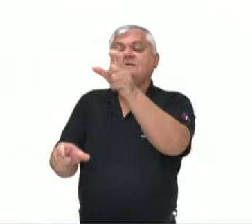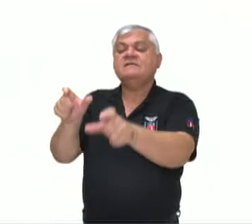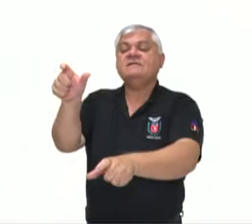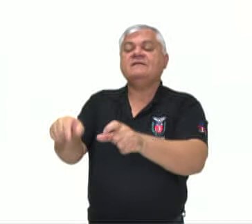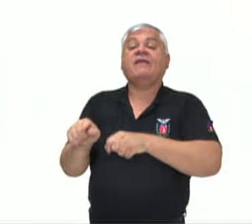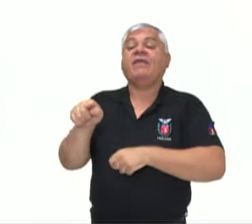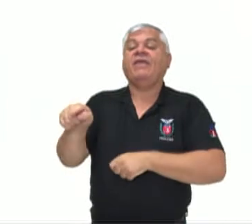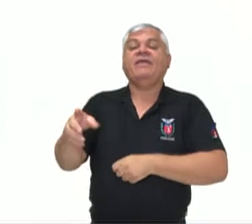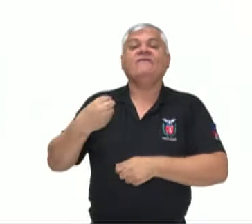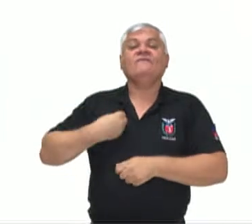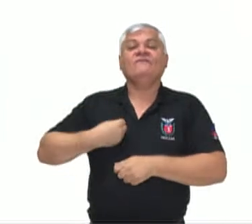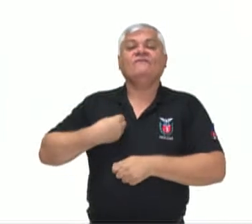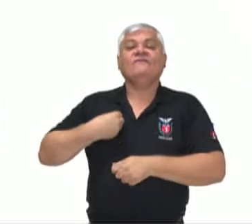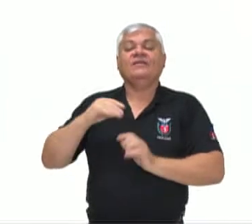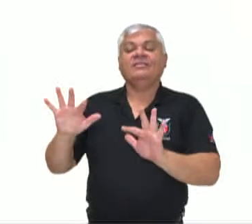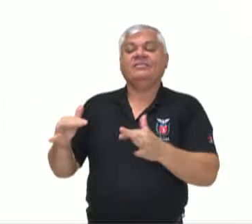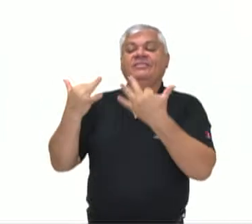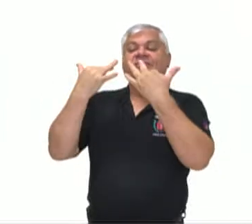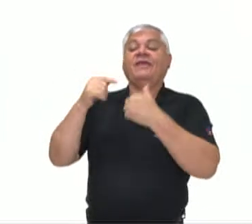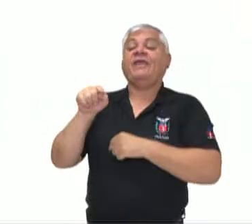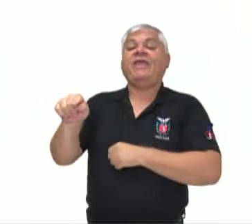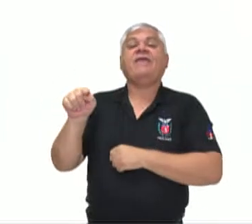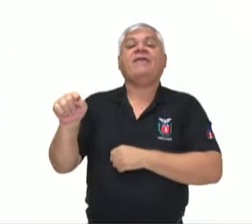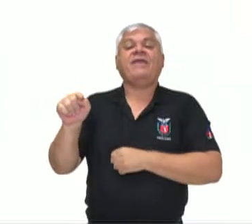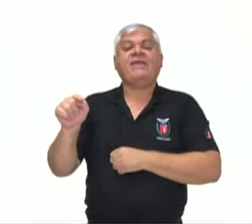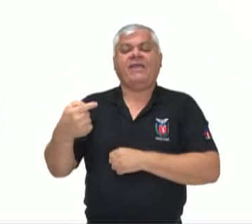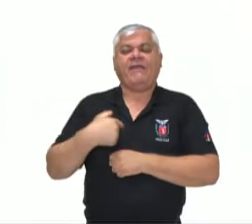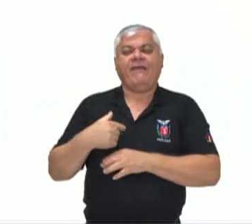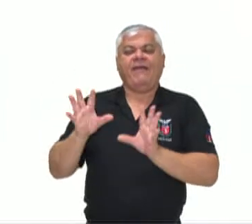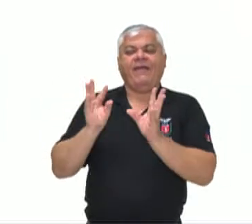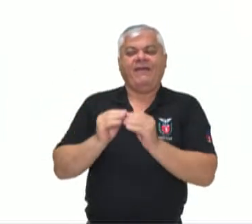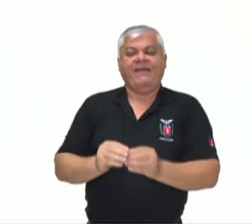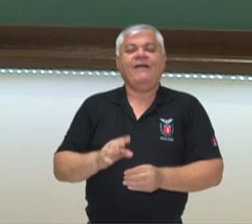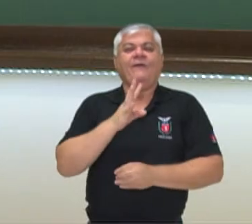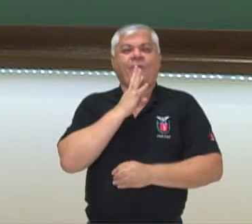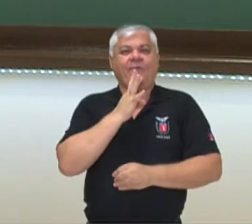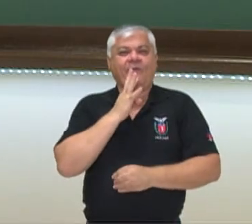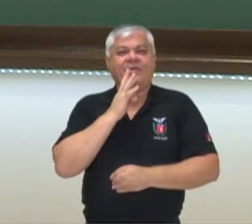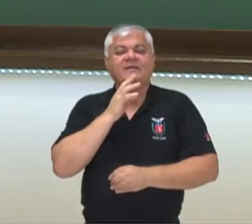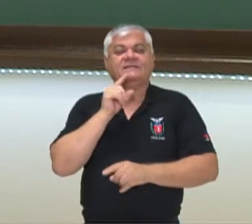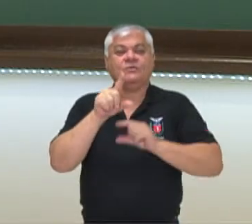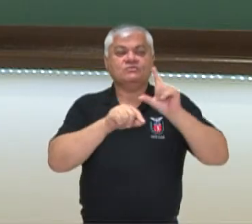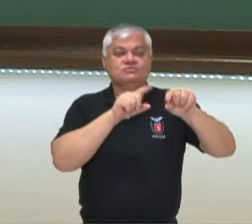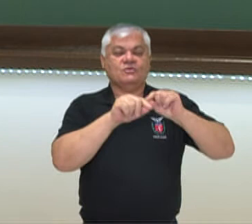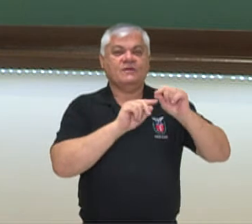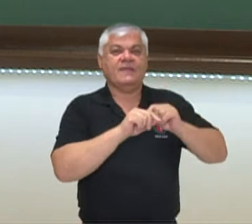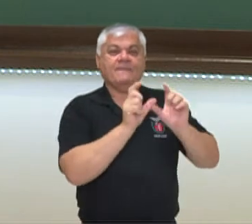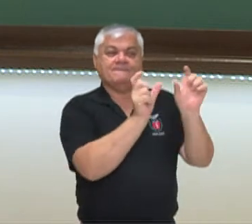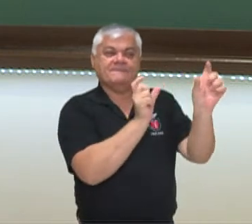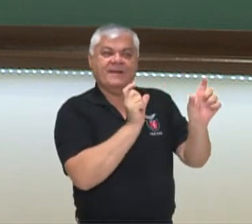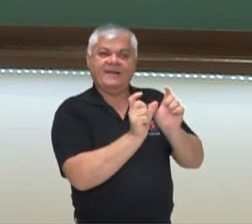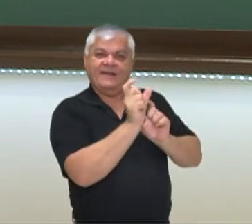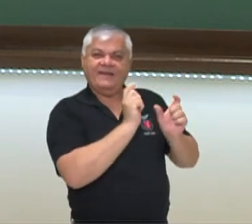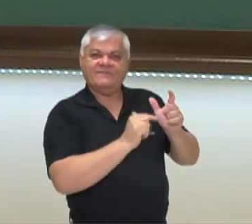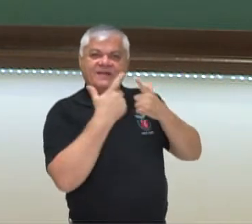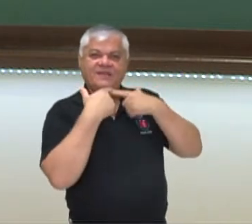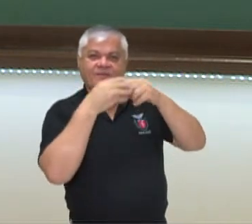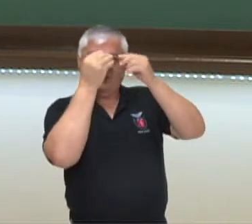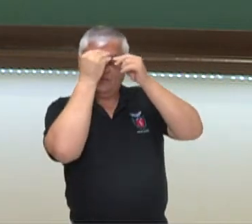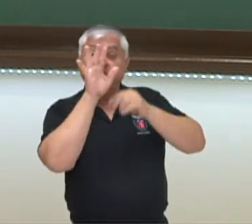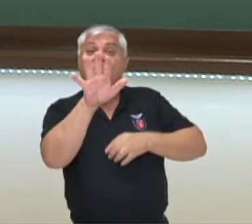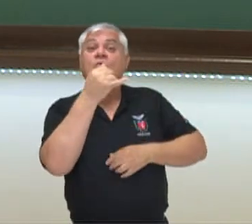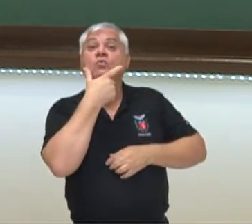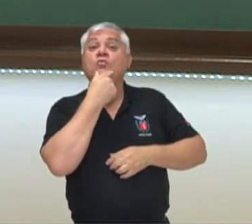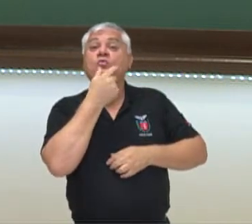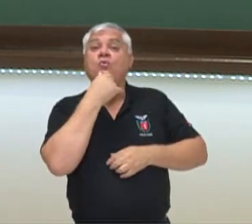quem vai estar nos ouvindo para que a gente defina a linguagem. Então, né, um cientista vai fazer uma conversa, uma